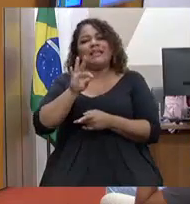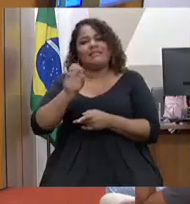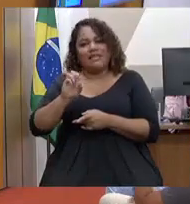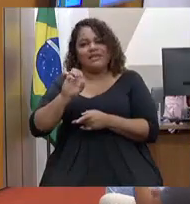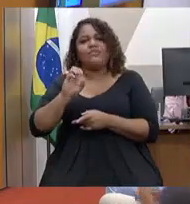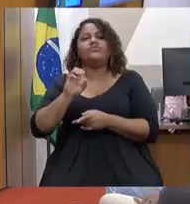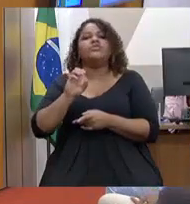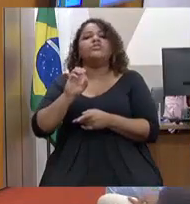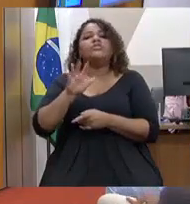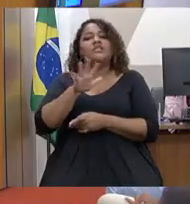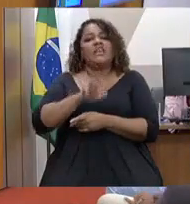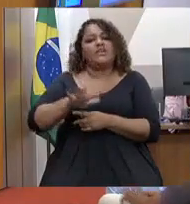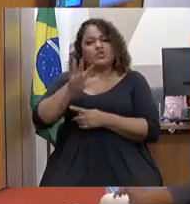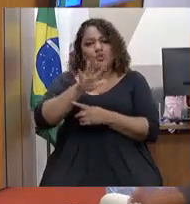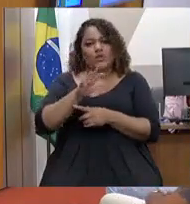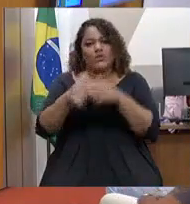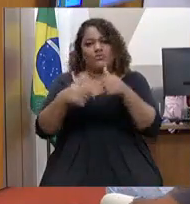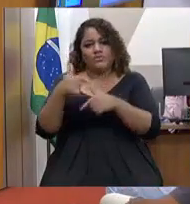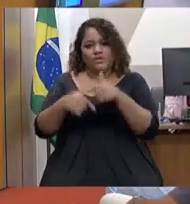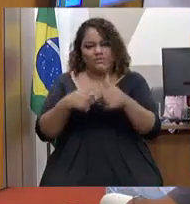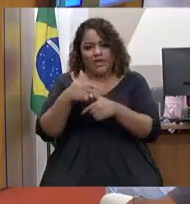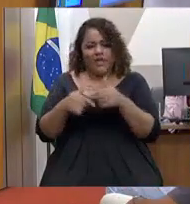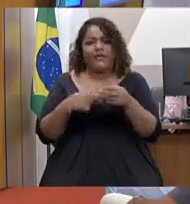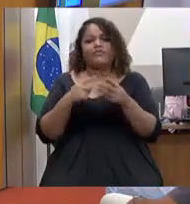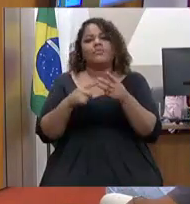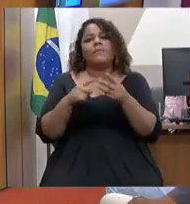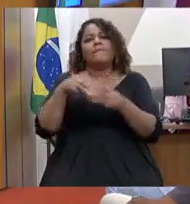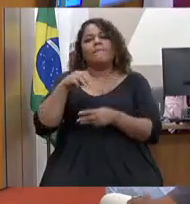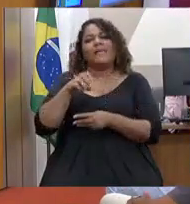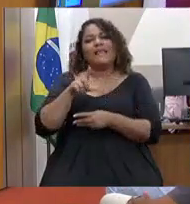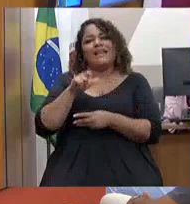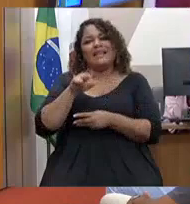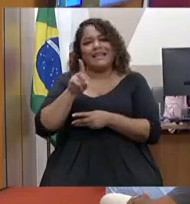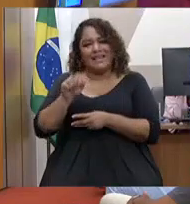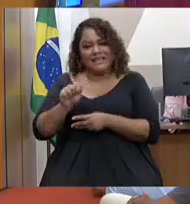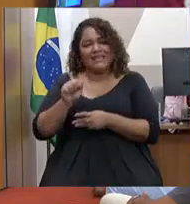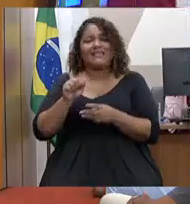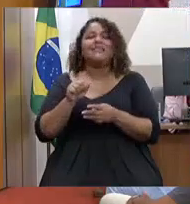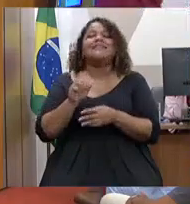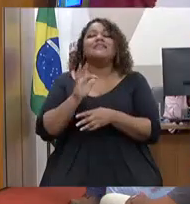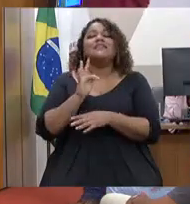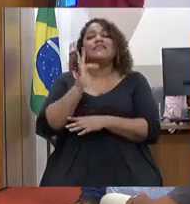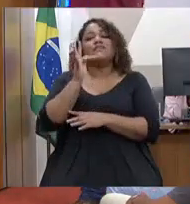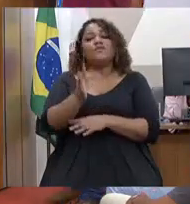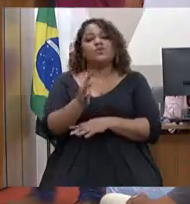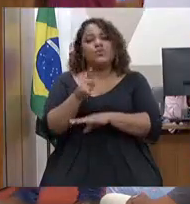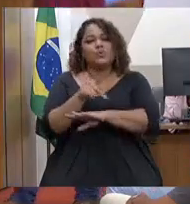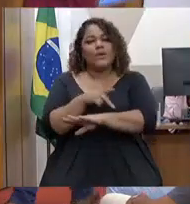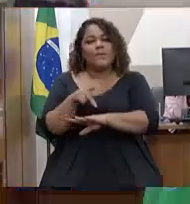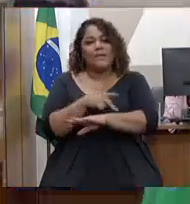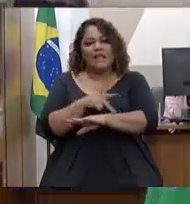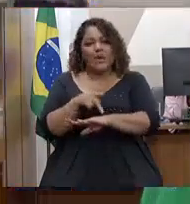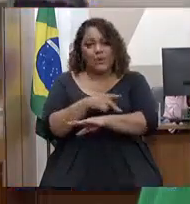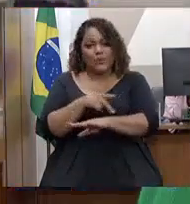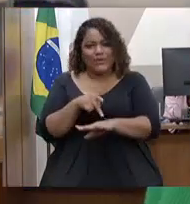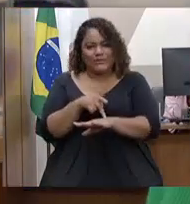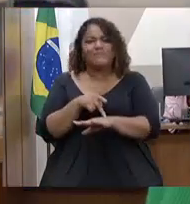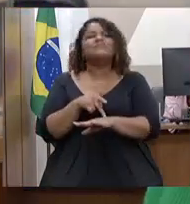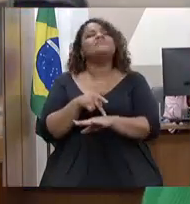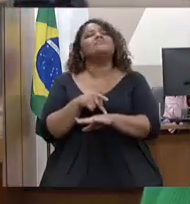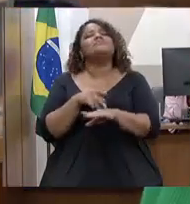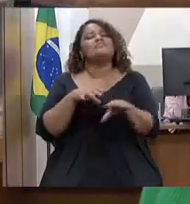arlenio e as nossas futuras pedagogas é minhas colegas